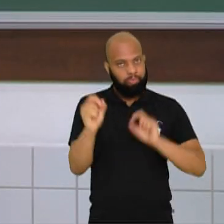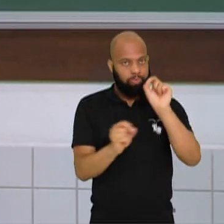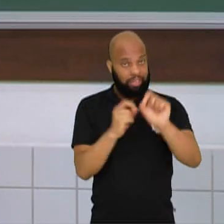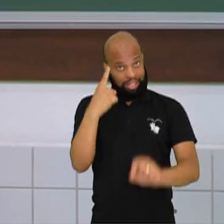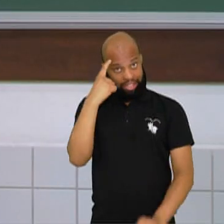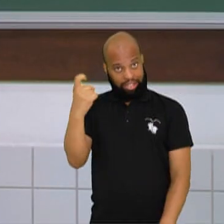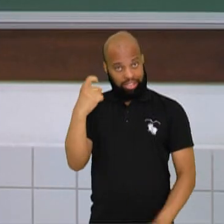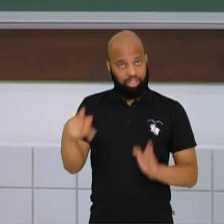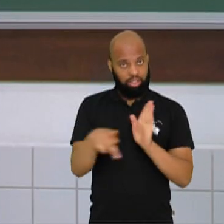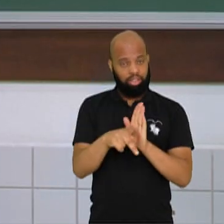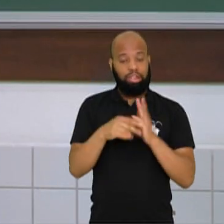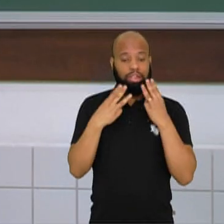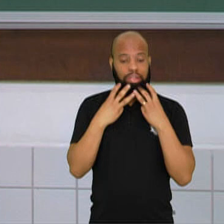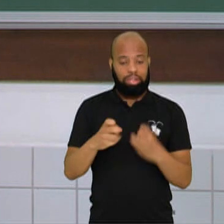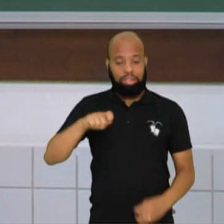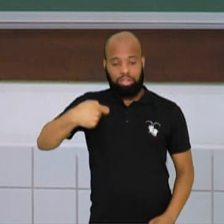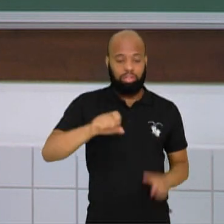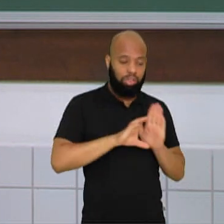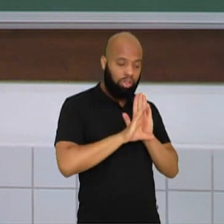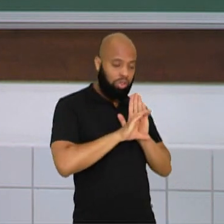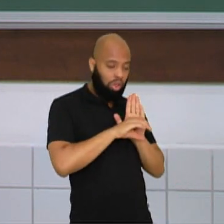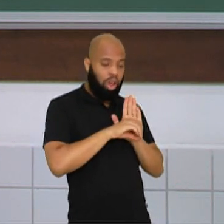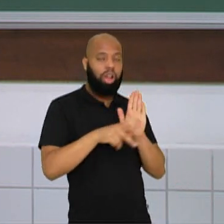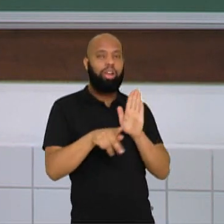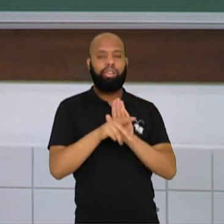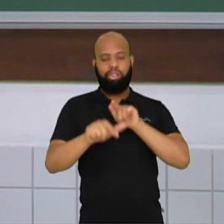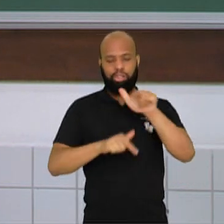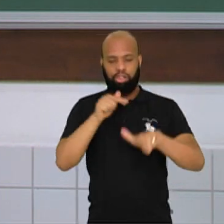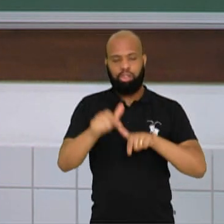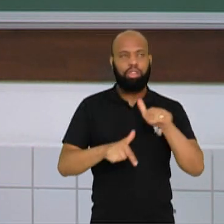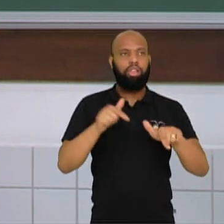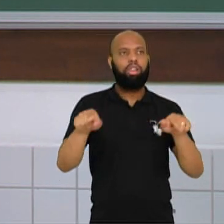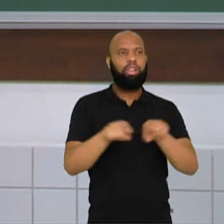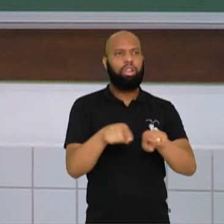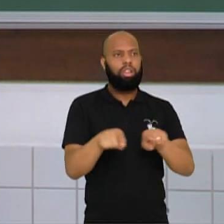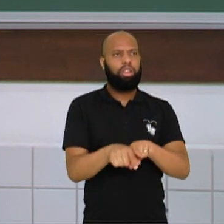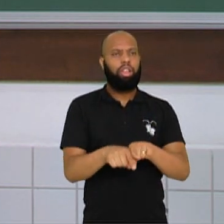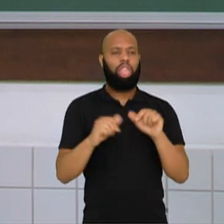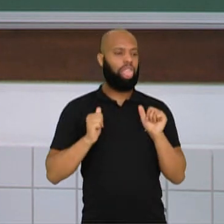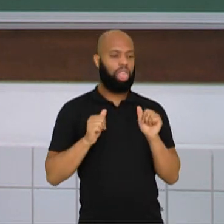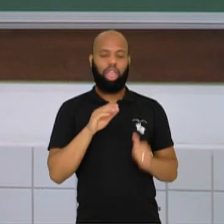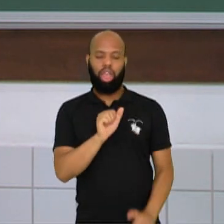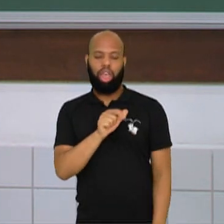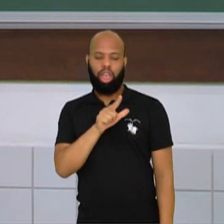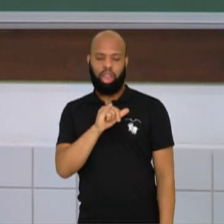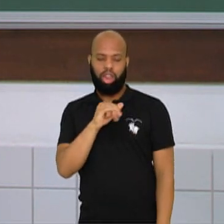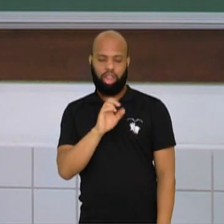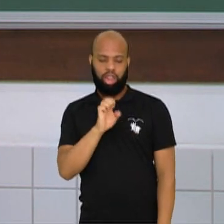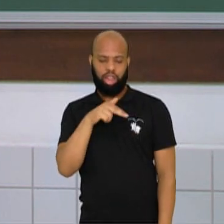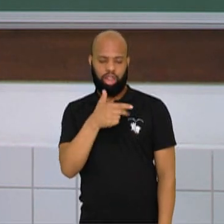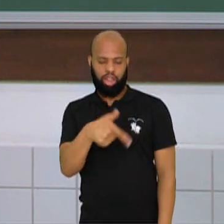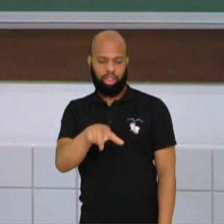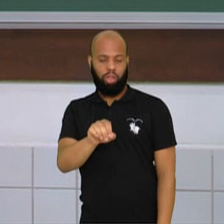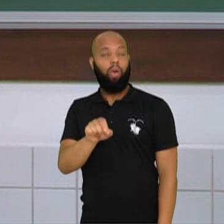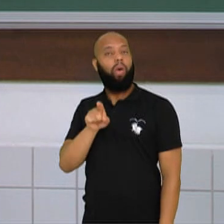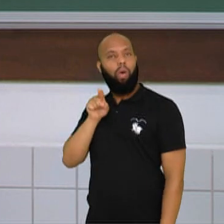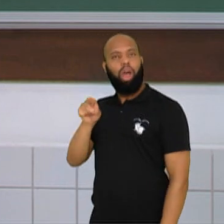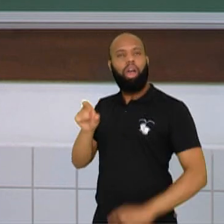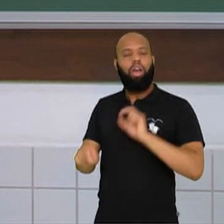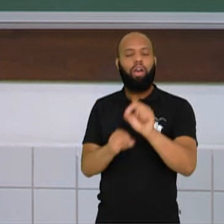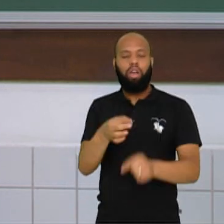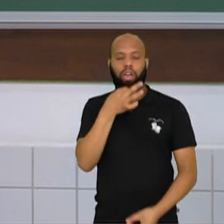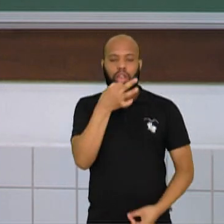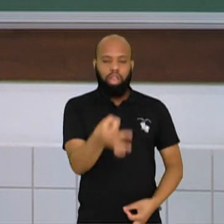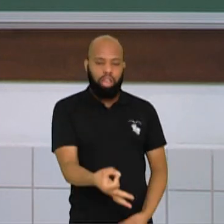de Marx sobre os conceitos de trabalho e alienação. Vejam, o Marx, ele é um grande crítico